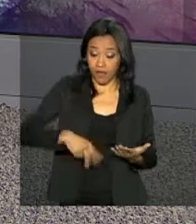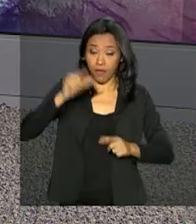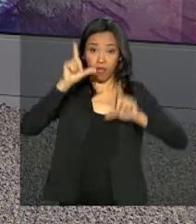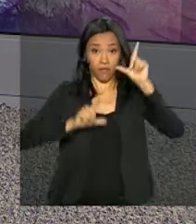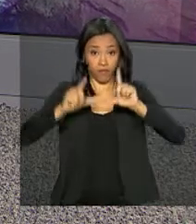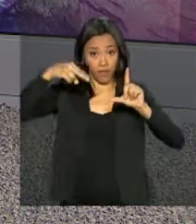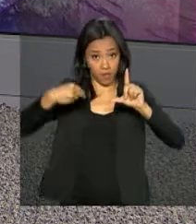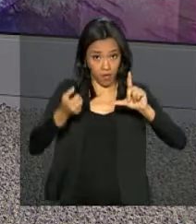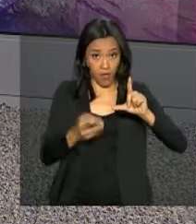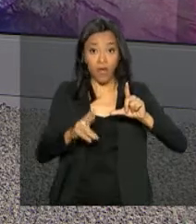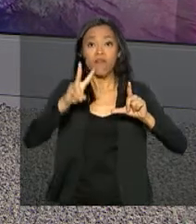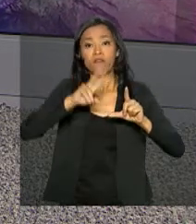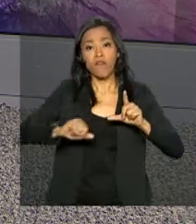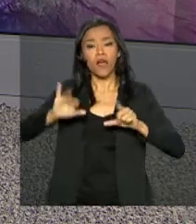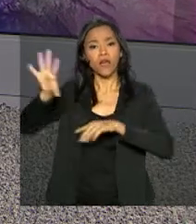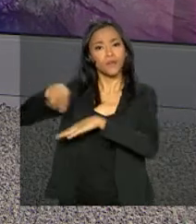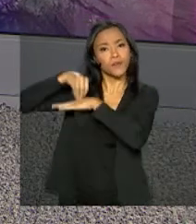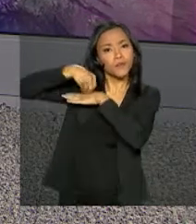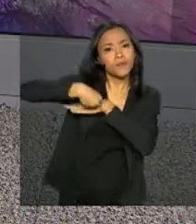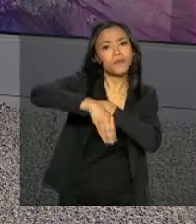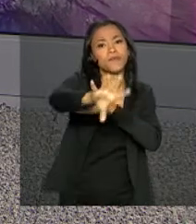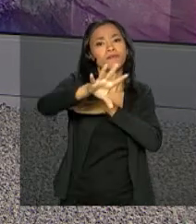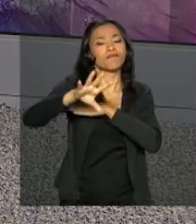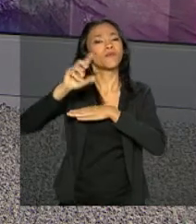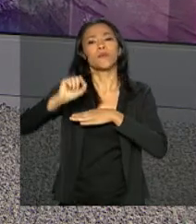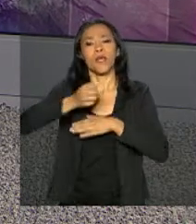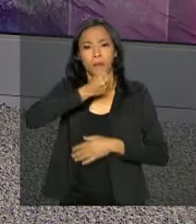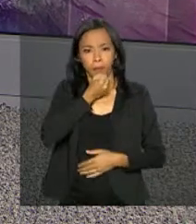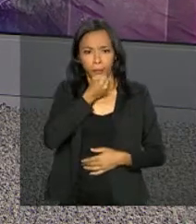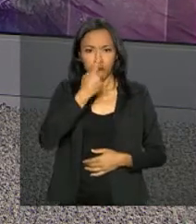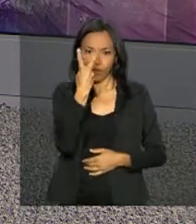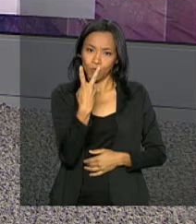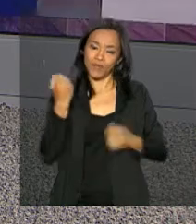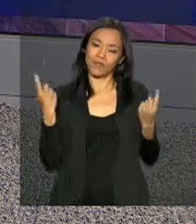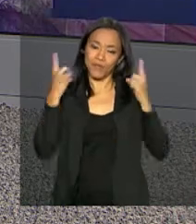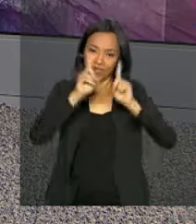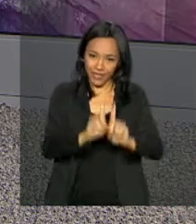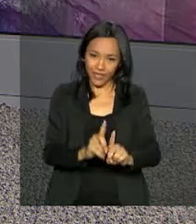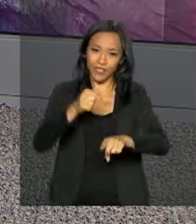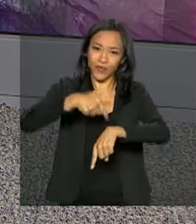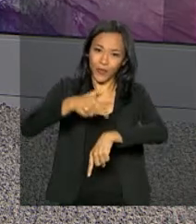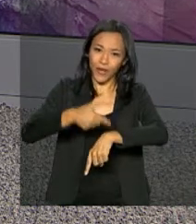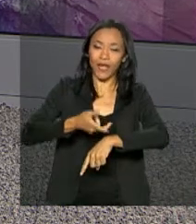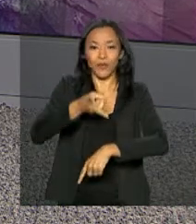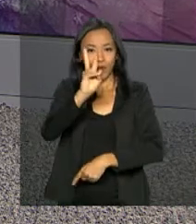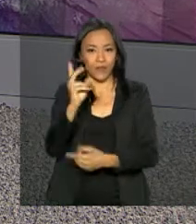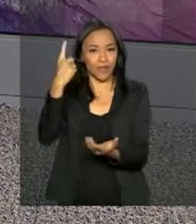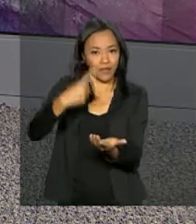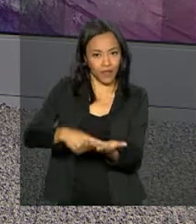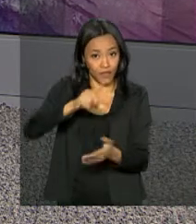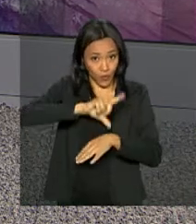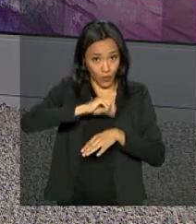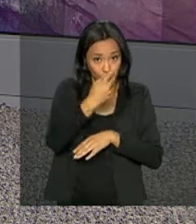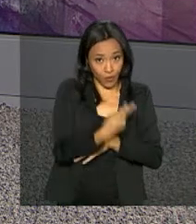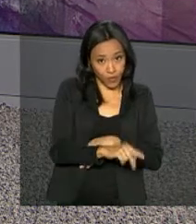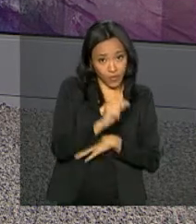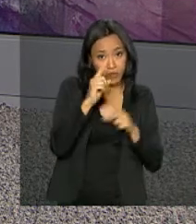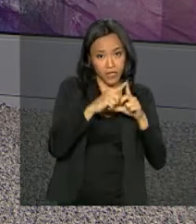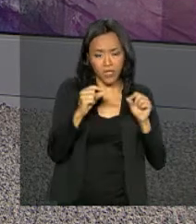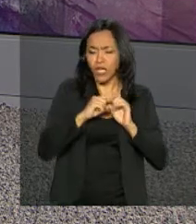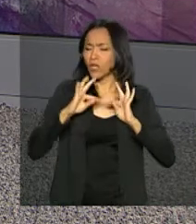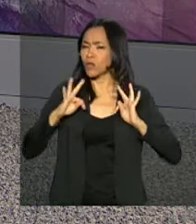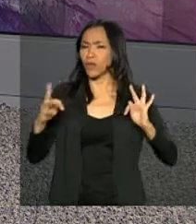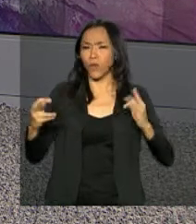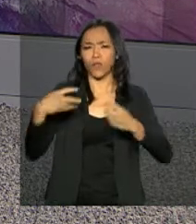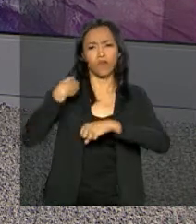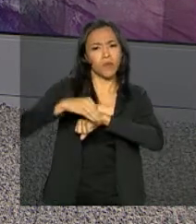transmitir ao vivo a declaração dos dois presidentes direto do chile prevista para às duas da tarde hora de brasília todas as informações